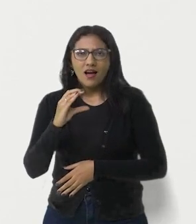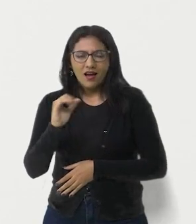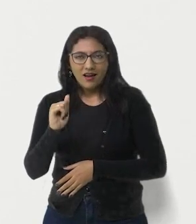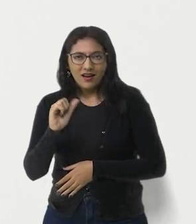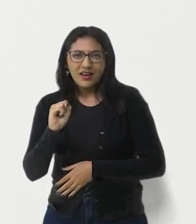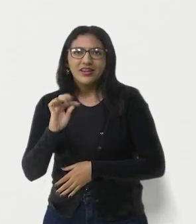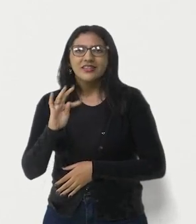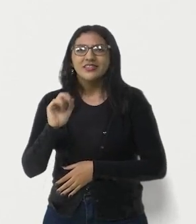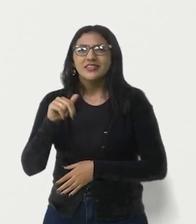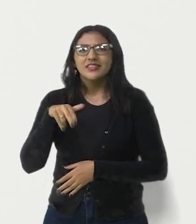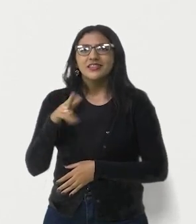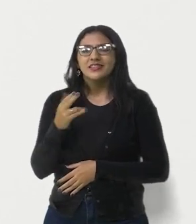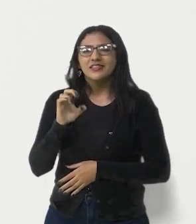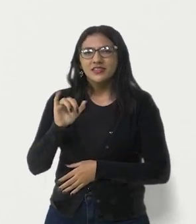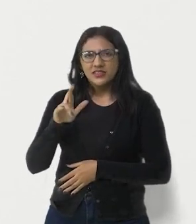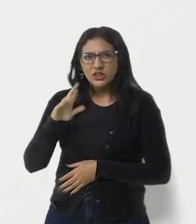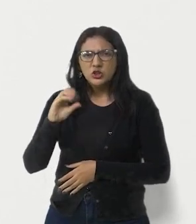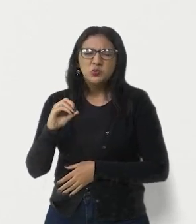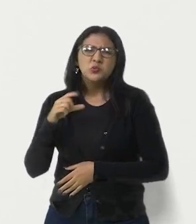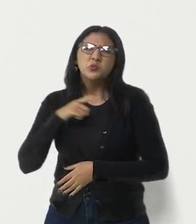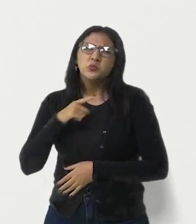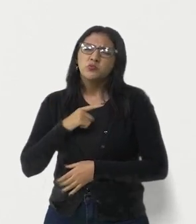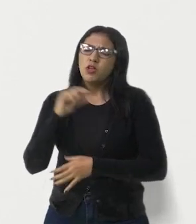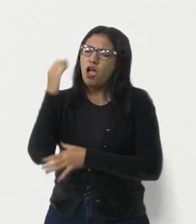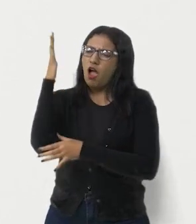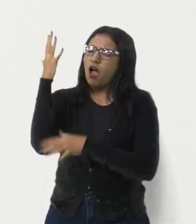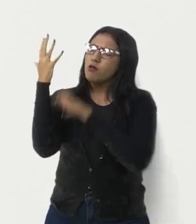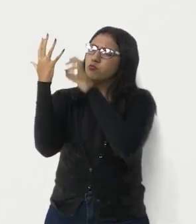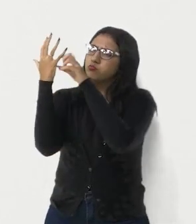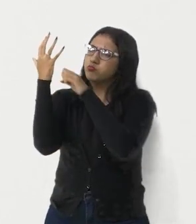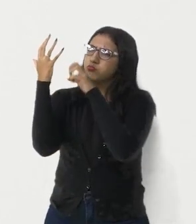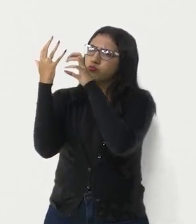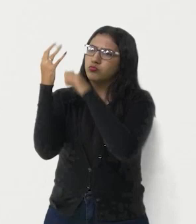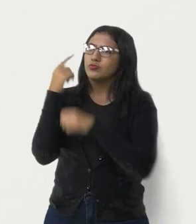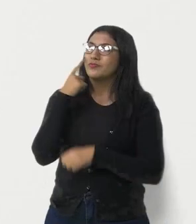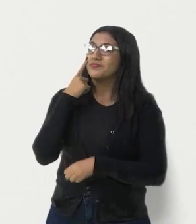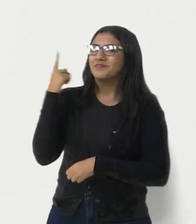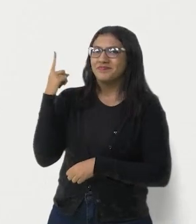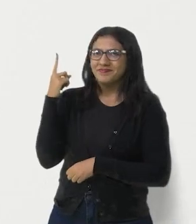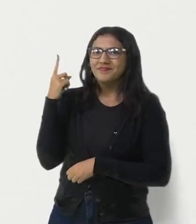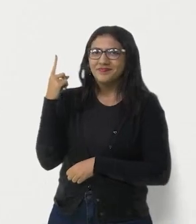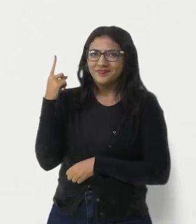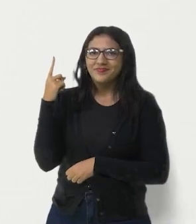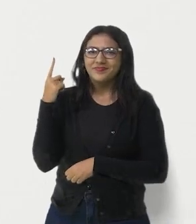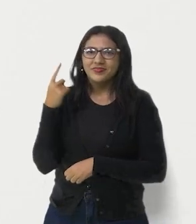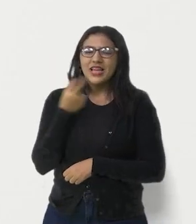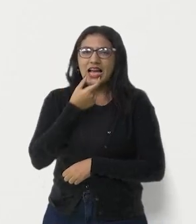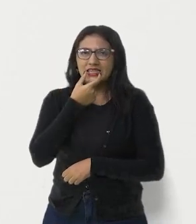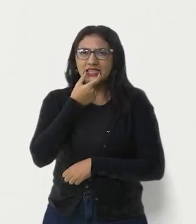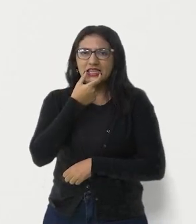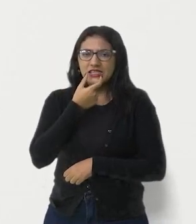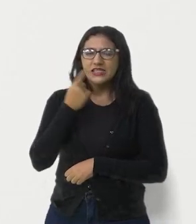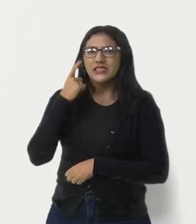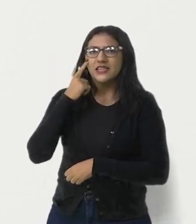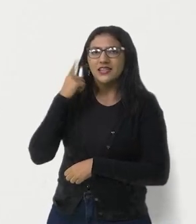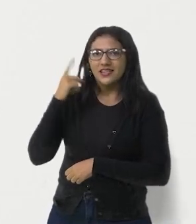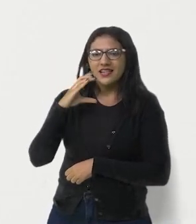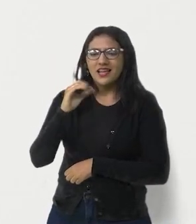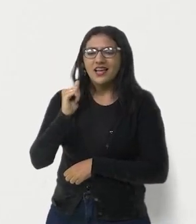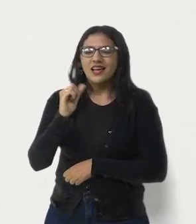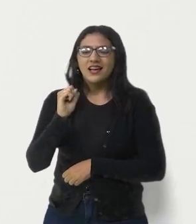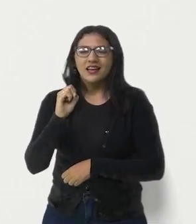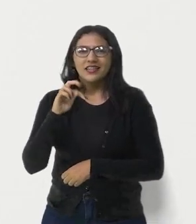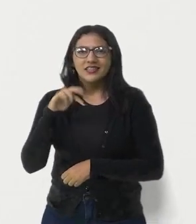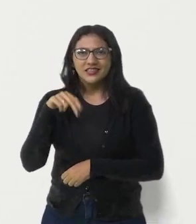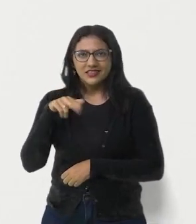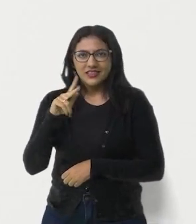muito conhecido, eles vão viver da coleta da castanha. Aí para vocês também a imagem. O fato deles serem conhecidos,